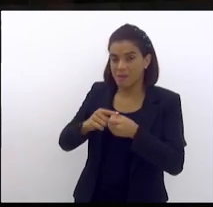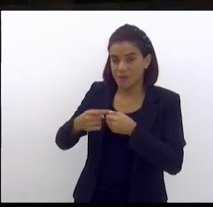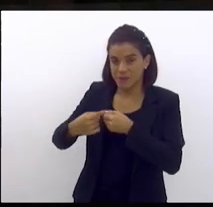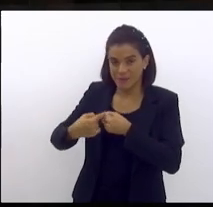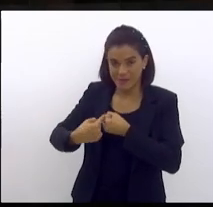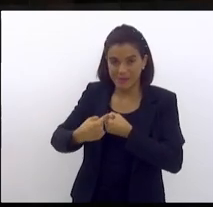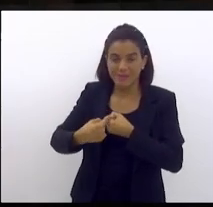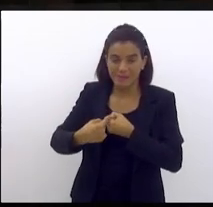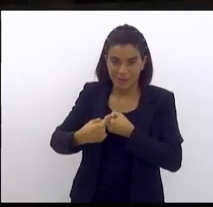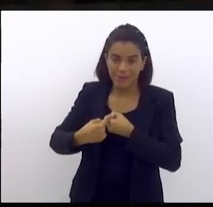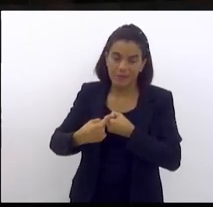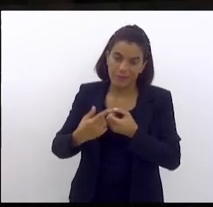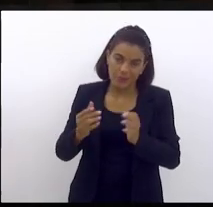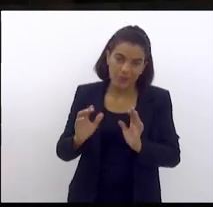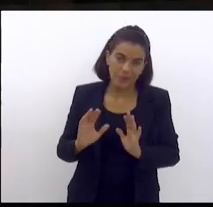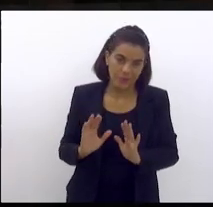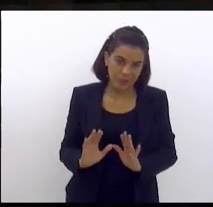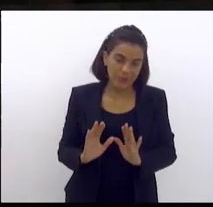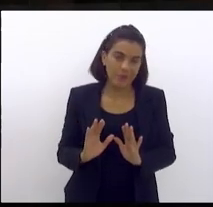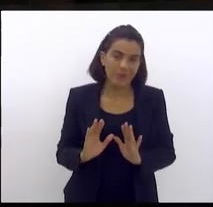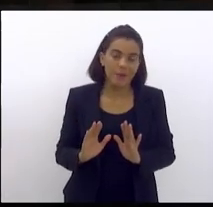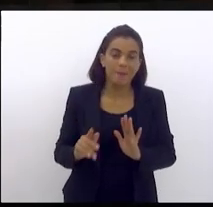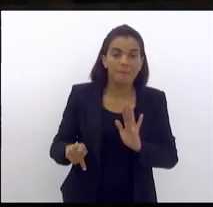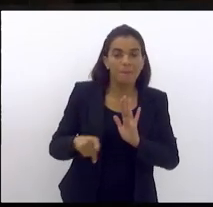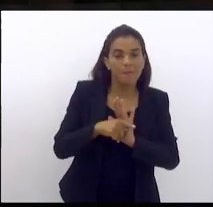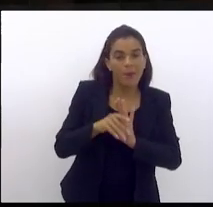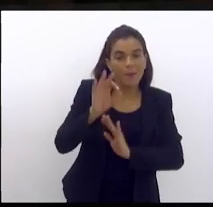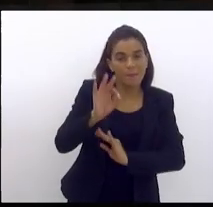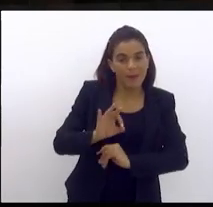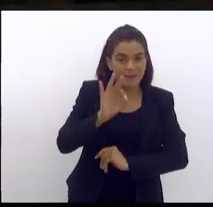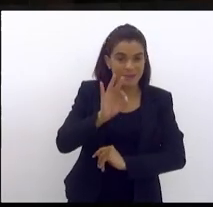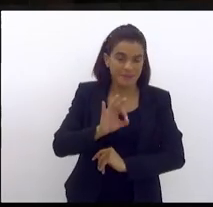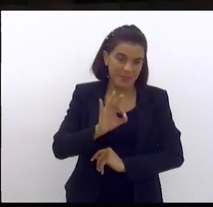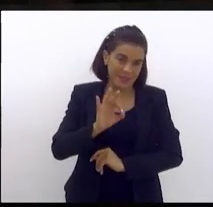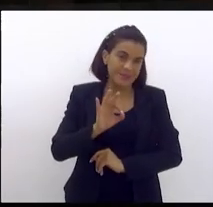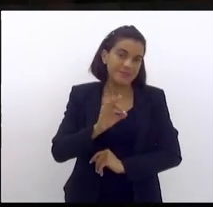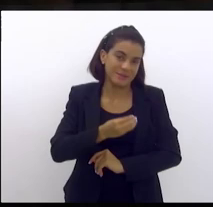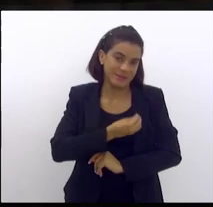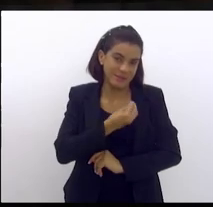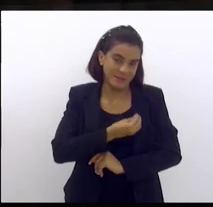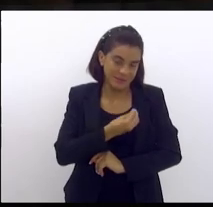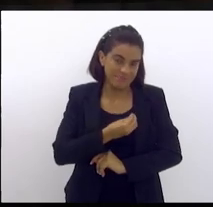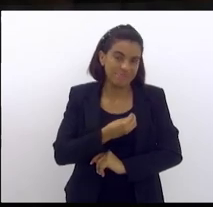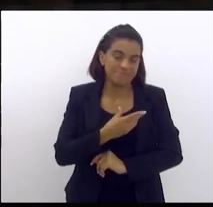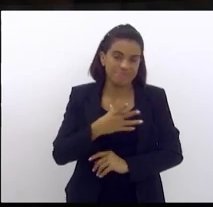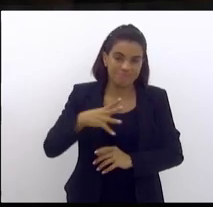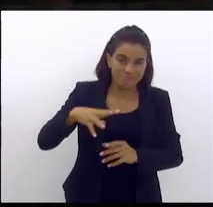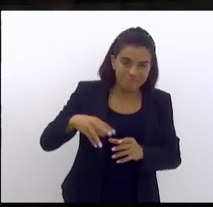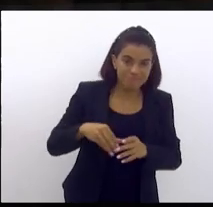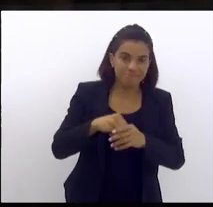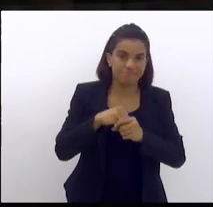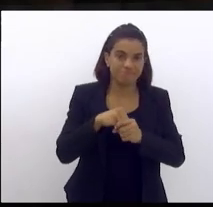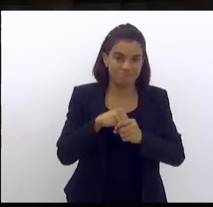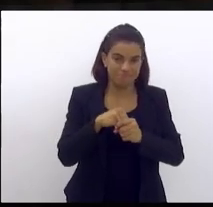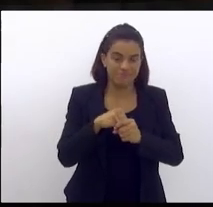municípios segundo as suas cotas partes de participação nesse